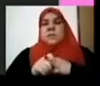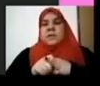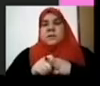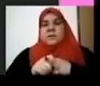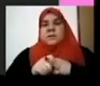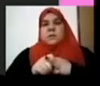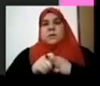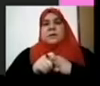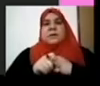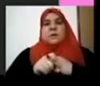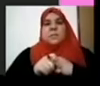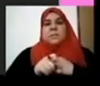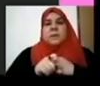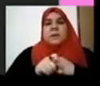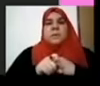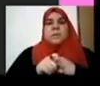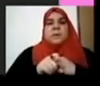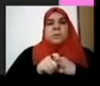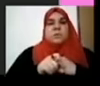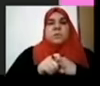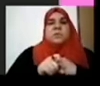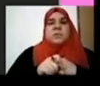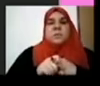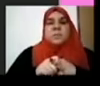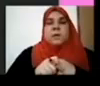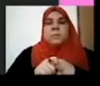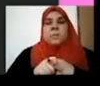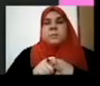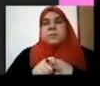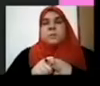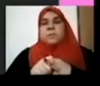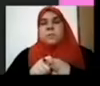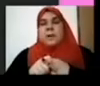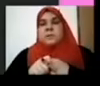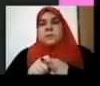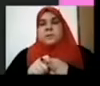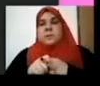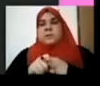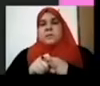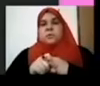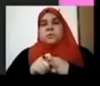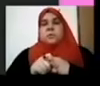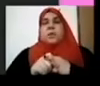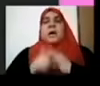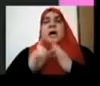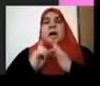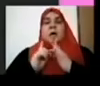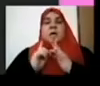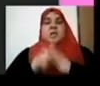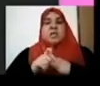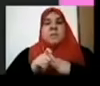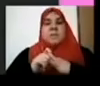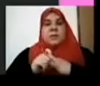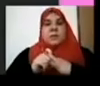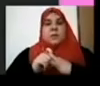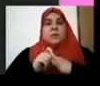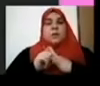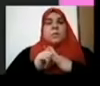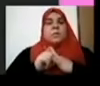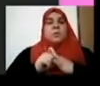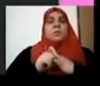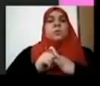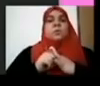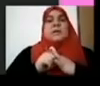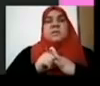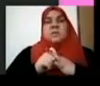da diferença, quadrado do primeiro menos duas vezes o primeiro pelo segundo mais o quadrado do segundo. Agora a gente aprendeu